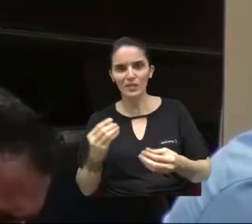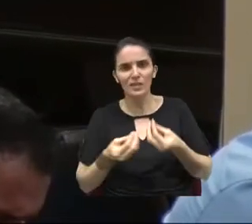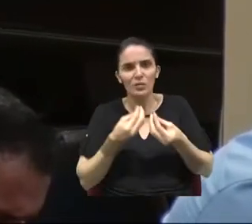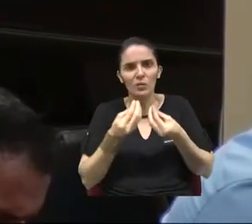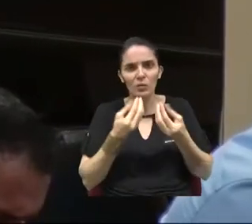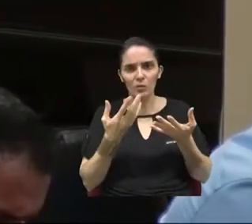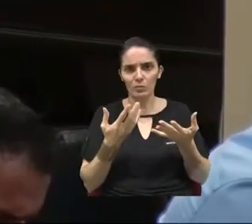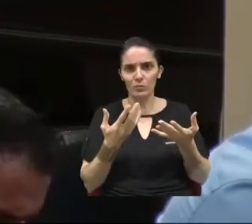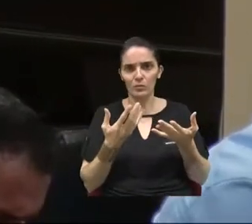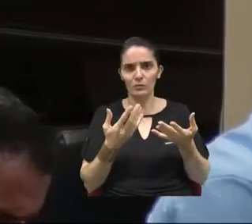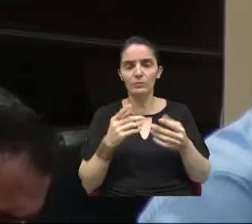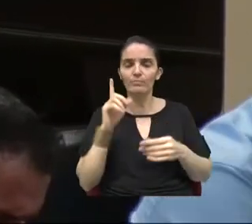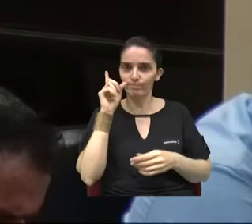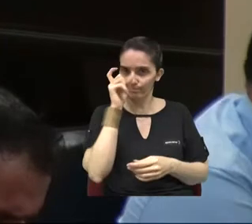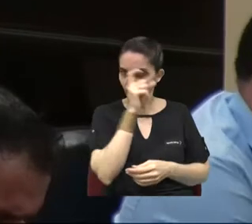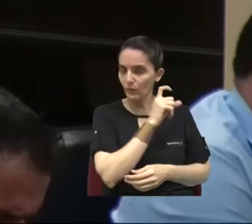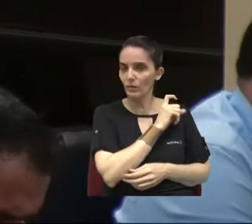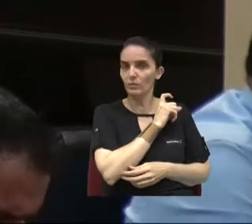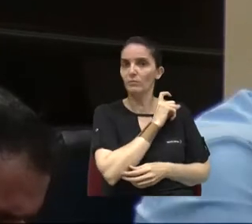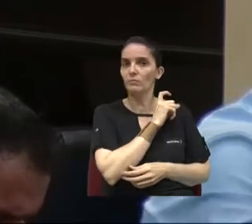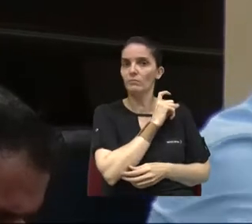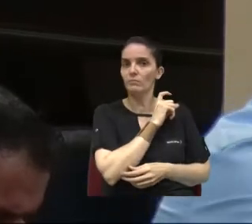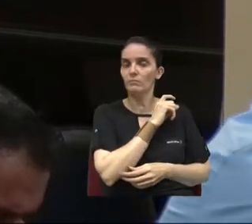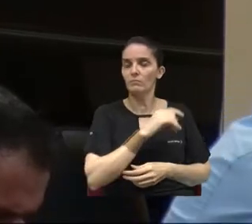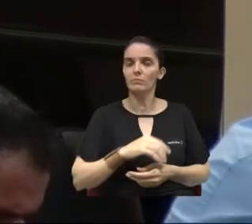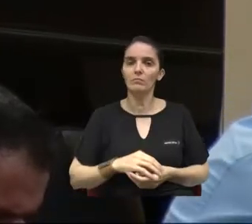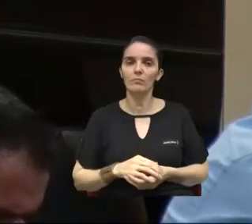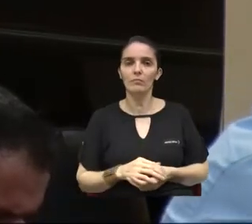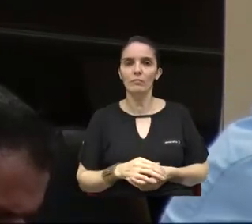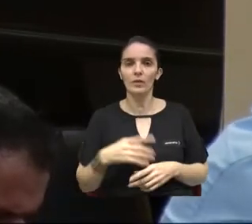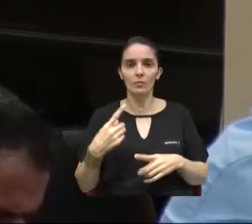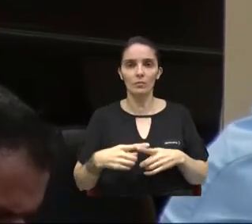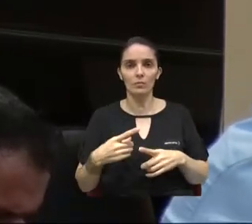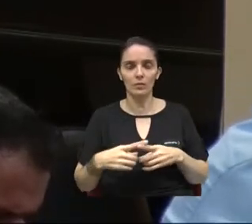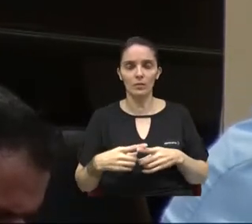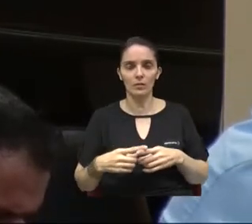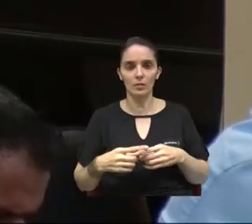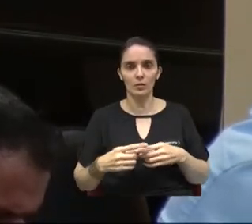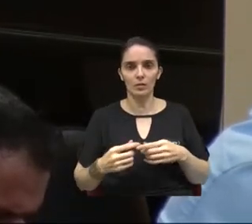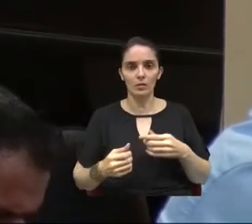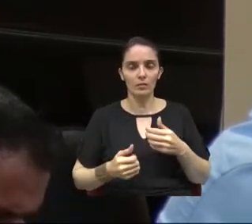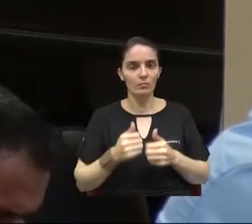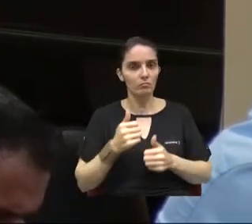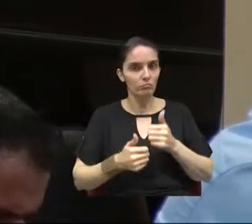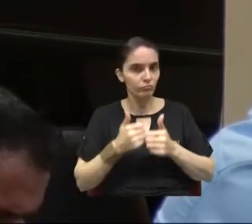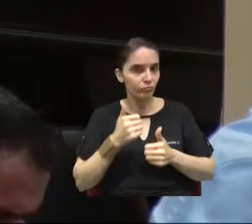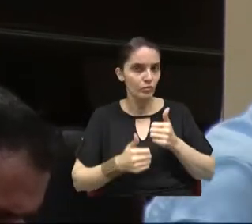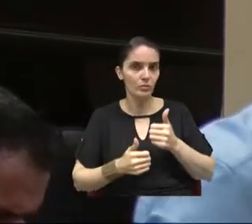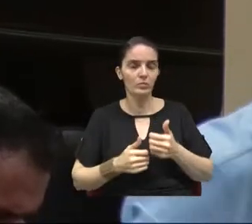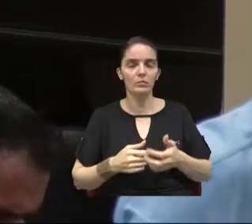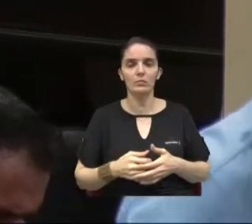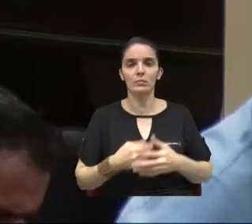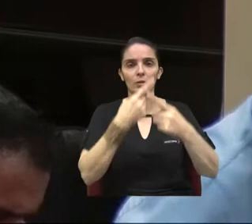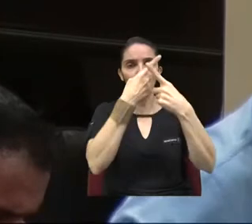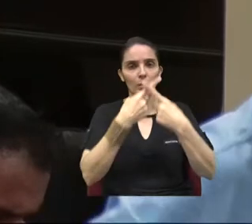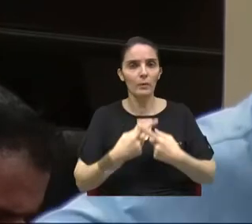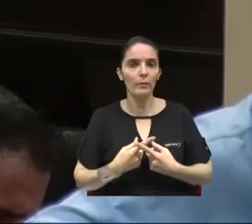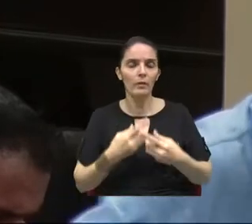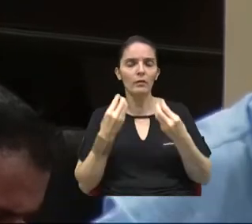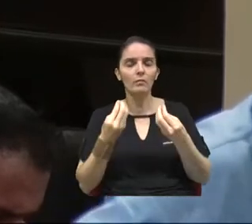transtorno para a cidade, onde uma partida de futebol, imaginem, vai acontecer uma